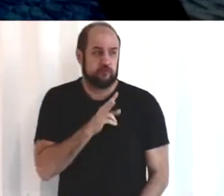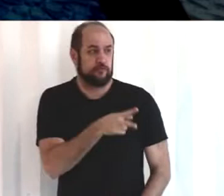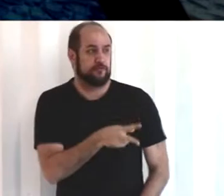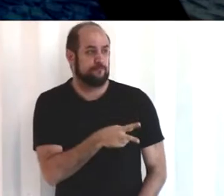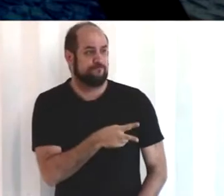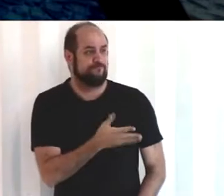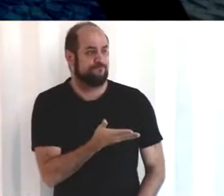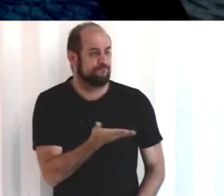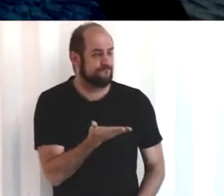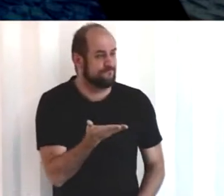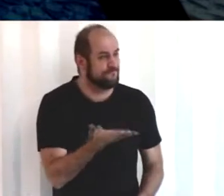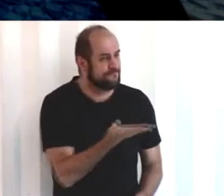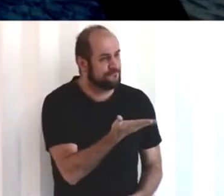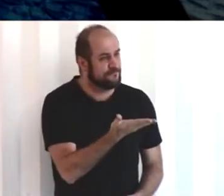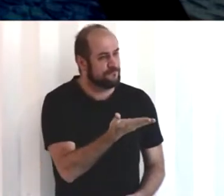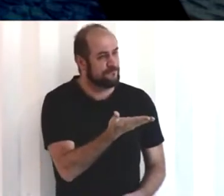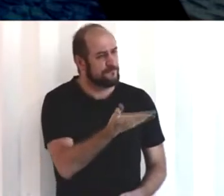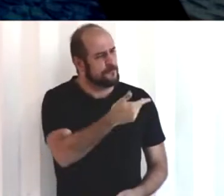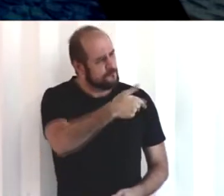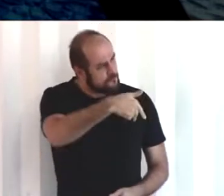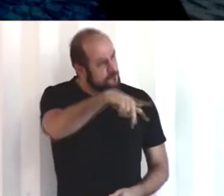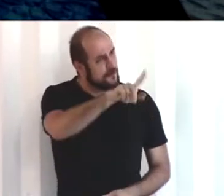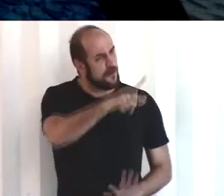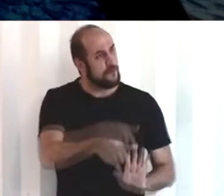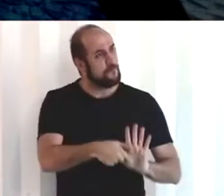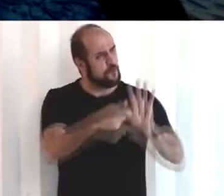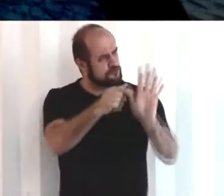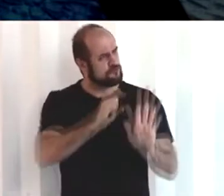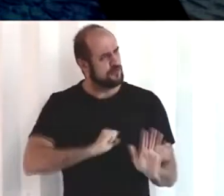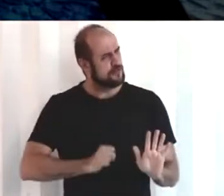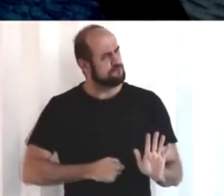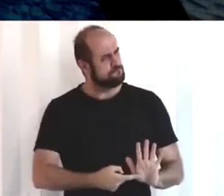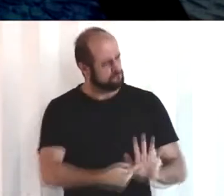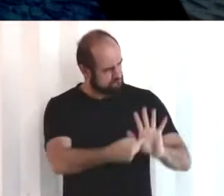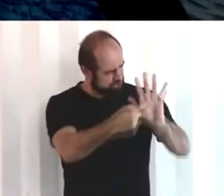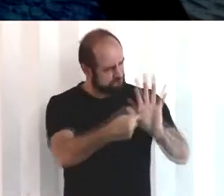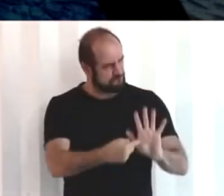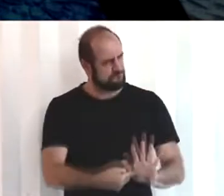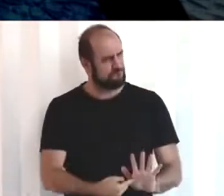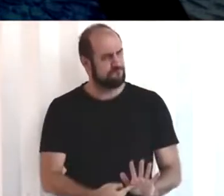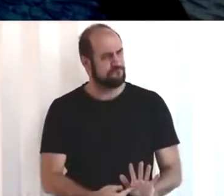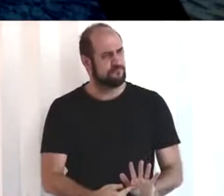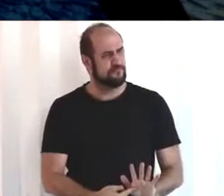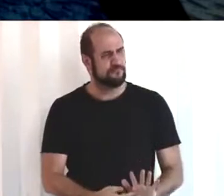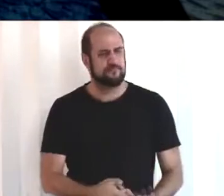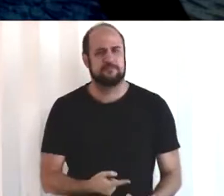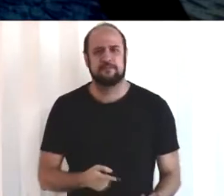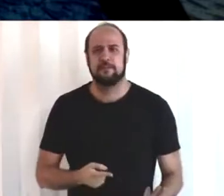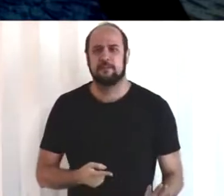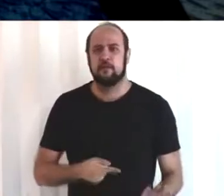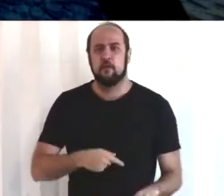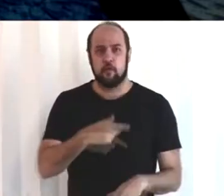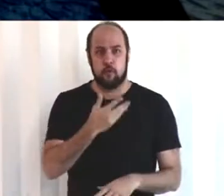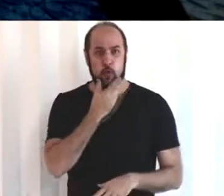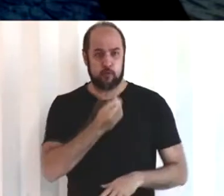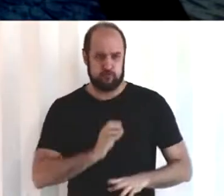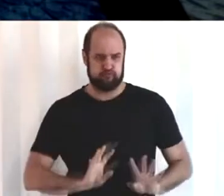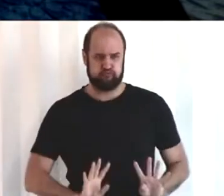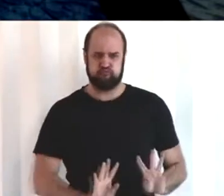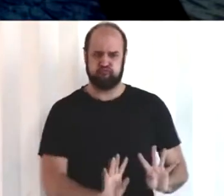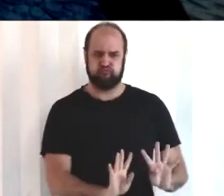Jesus: Ide e mostrai-vos aos sacerdotes. Aconteceu que, indo eles,